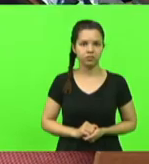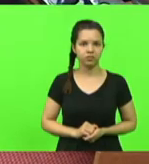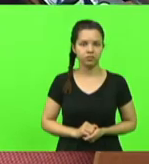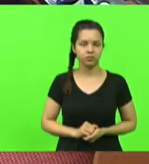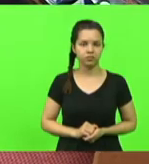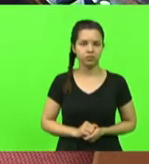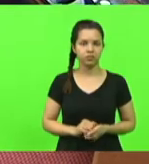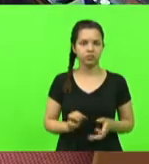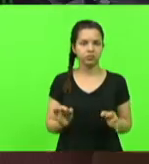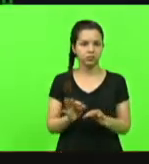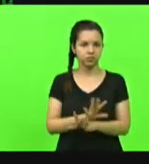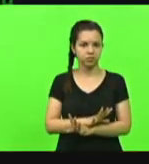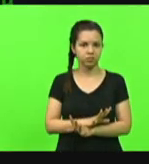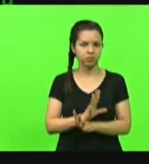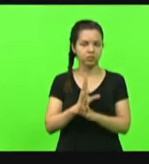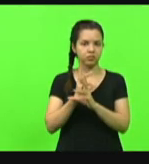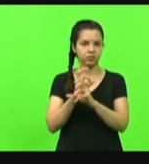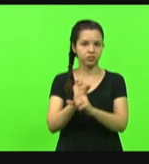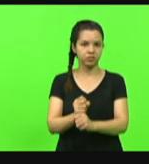Cerrada a votação, colho o resultado.